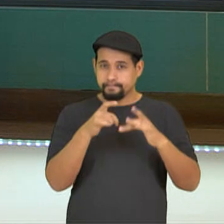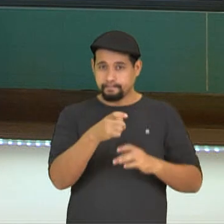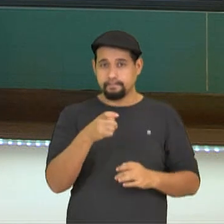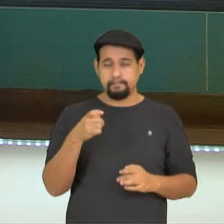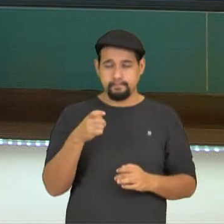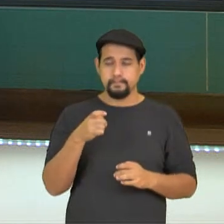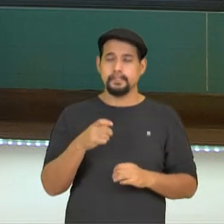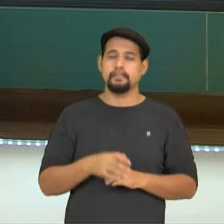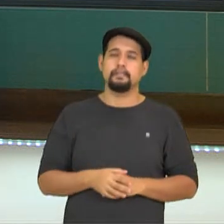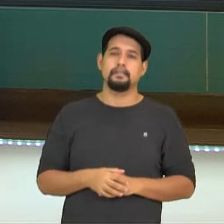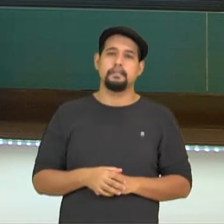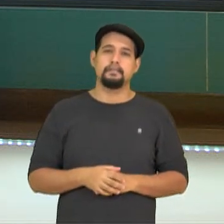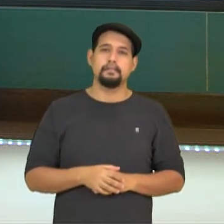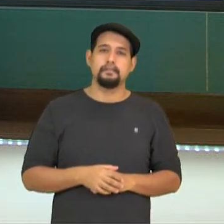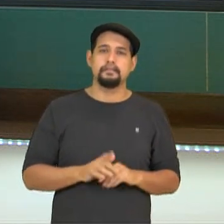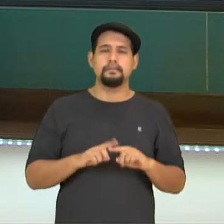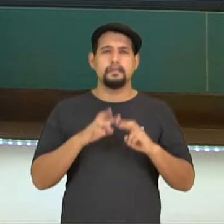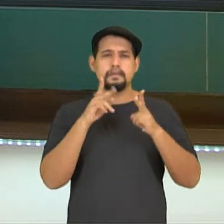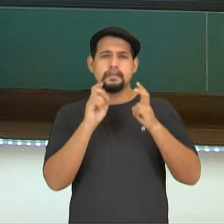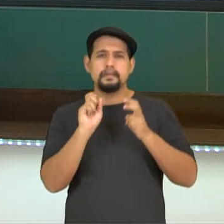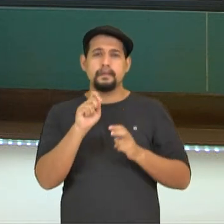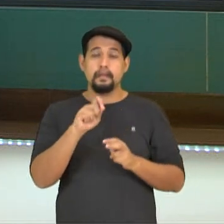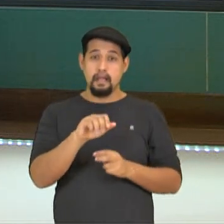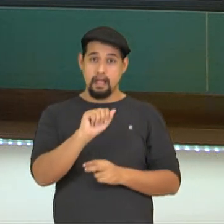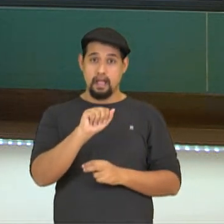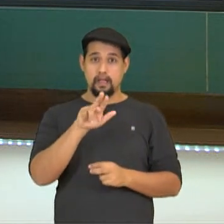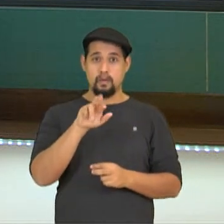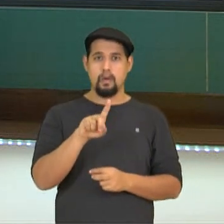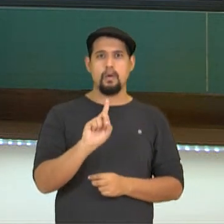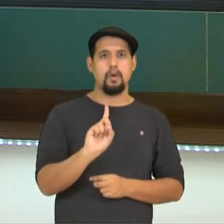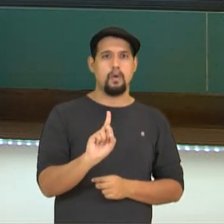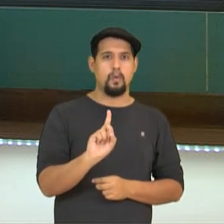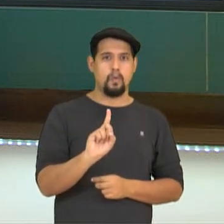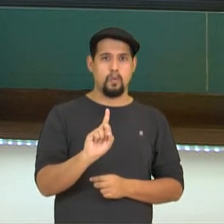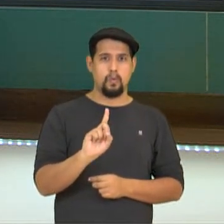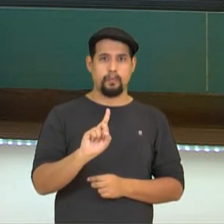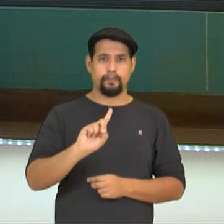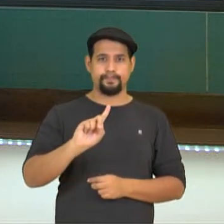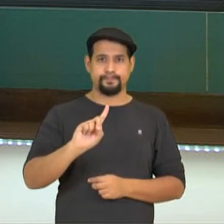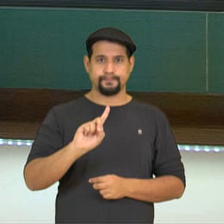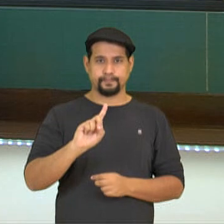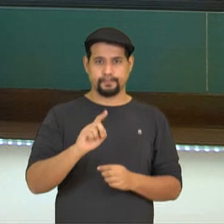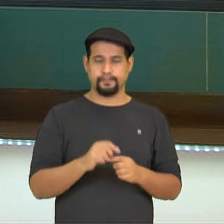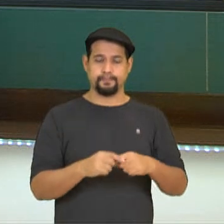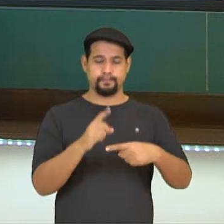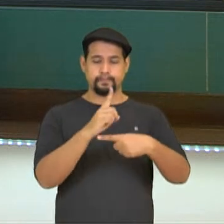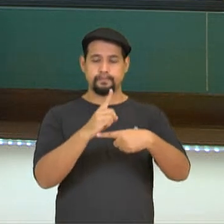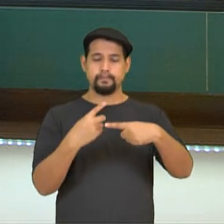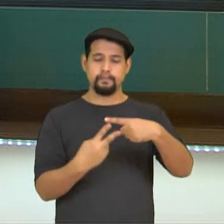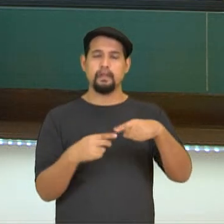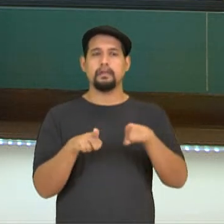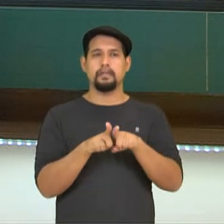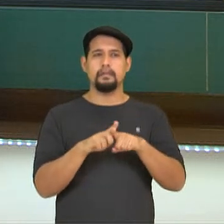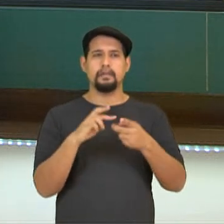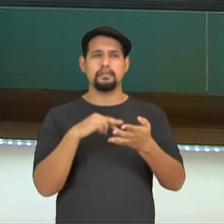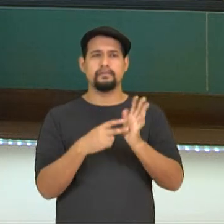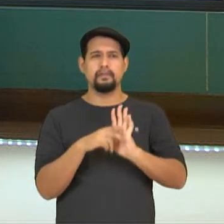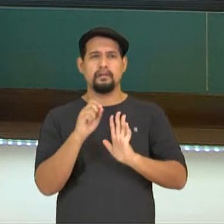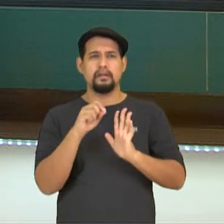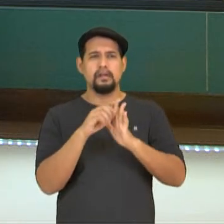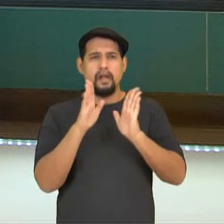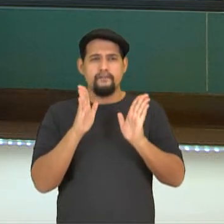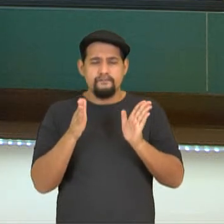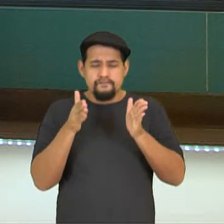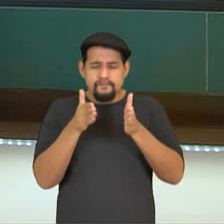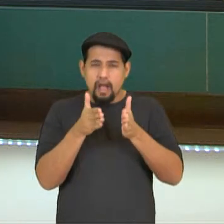eixo horizontal. Notem quando a vale 1/2, 1/2. A parábola ficou um pouquinho mais